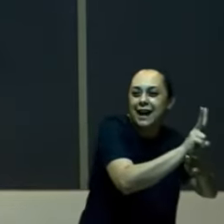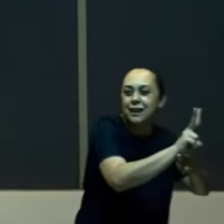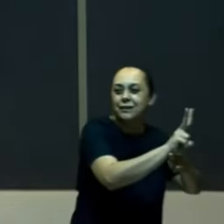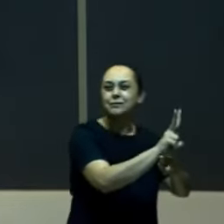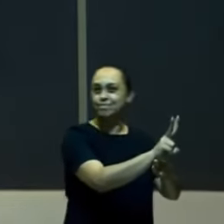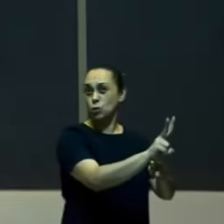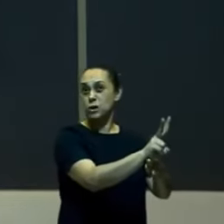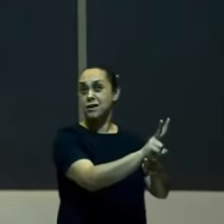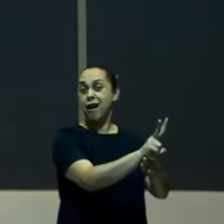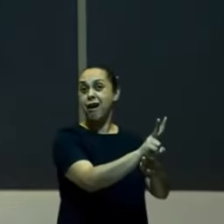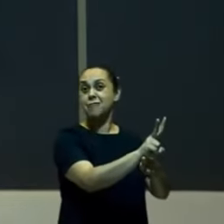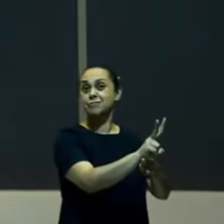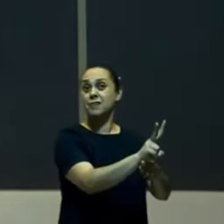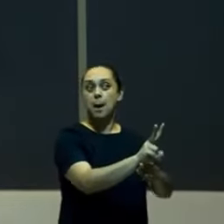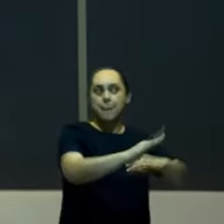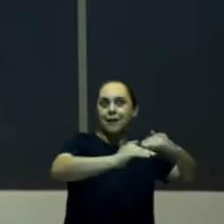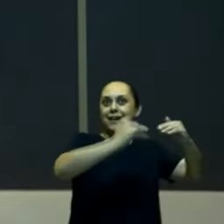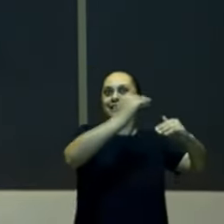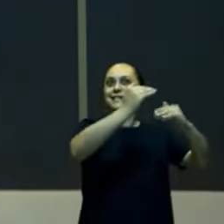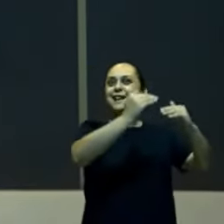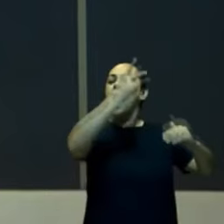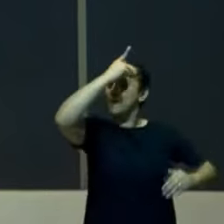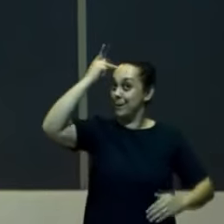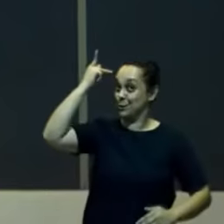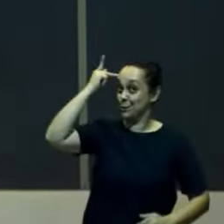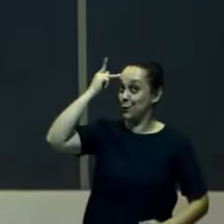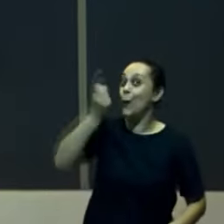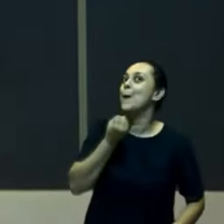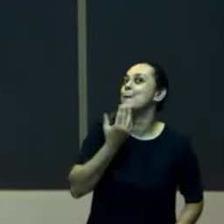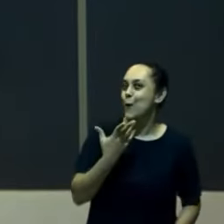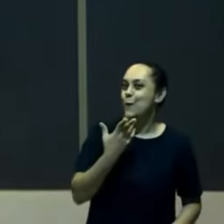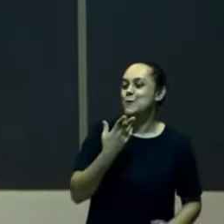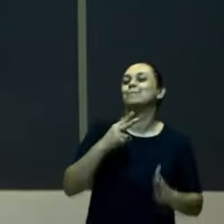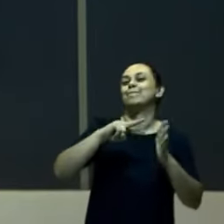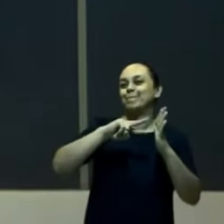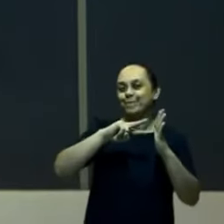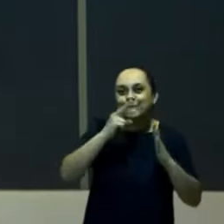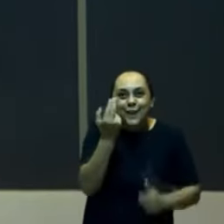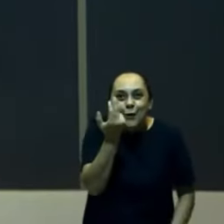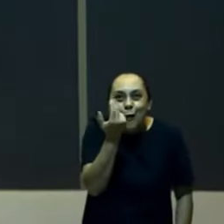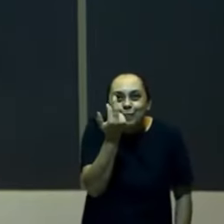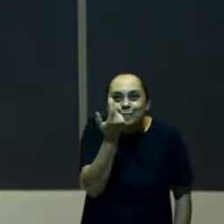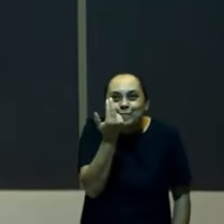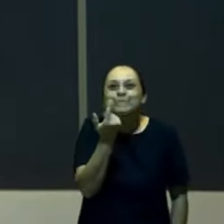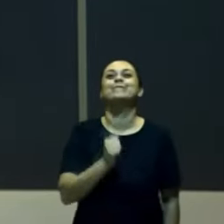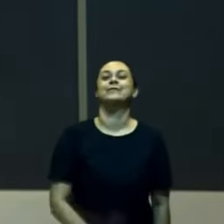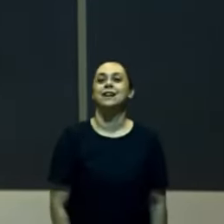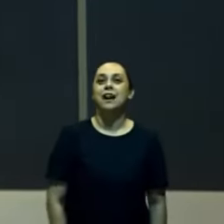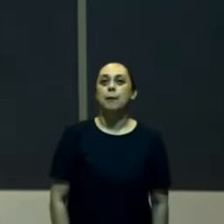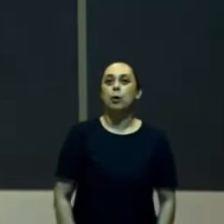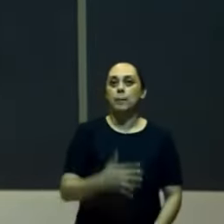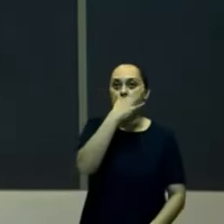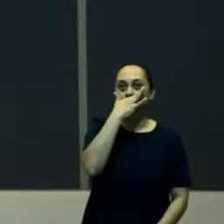relacionamentos. O generoso, ele cultiva. Ele não passa lá uma